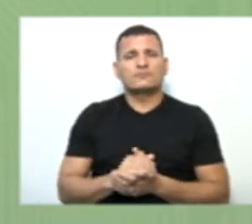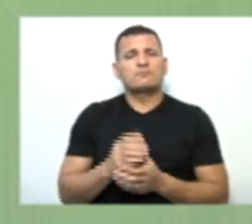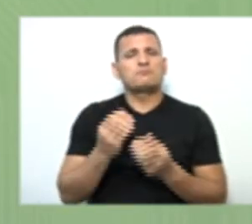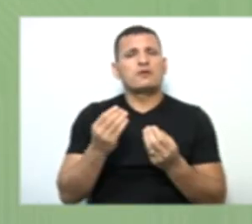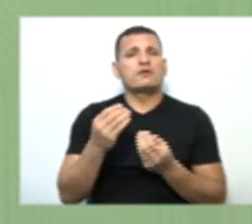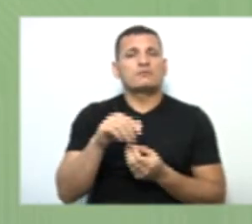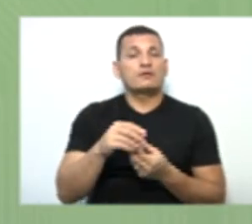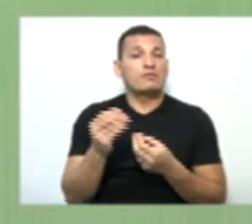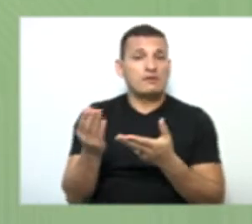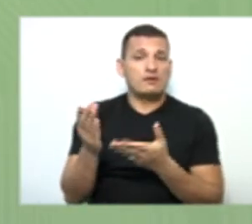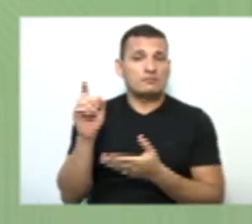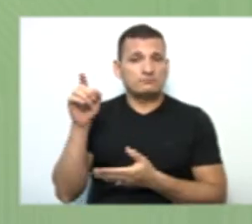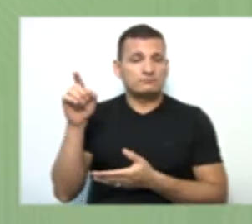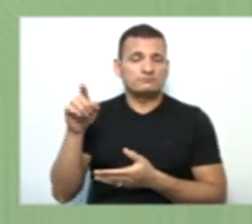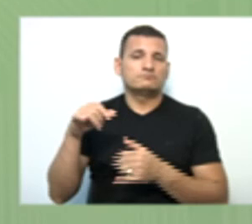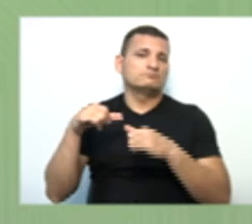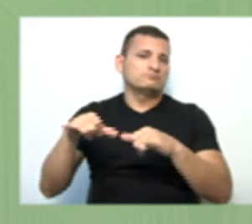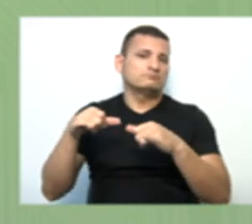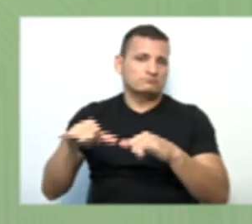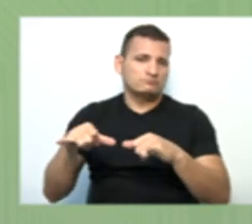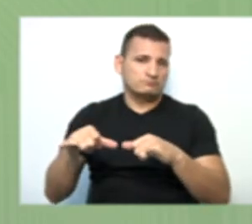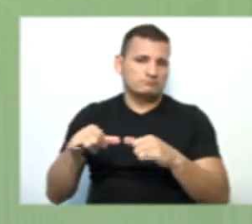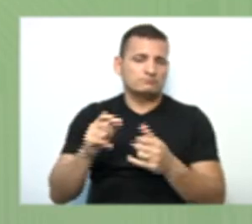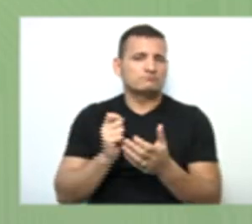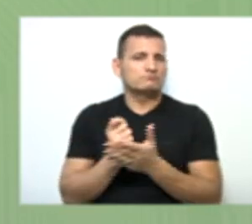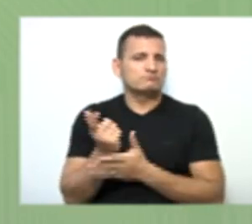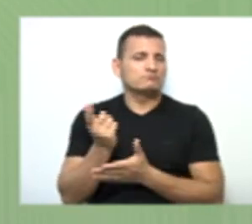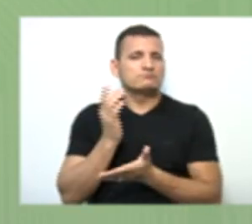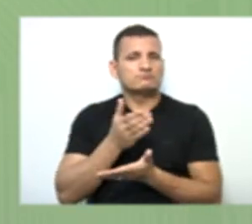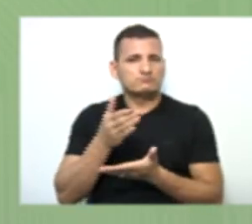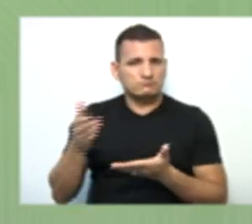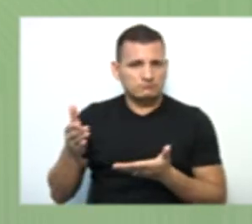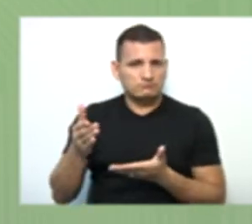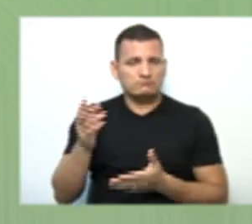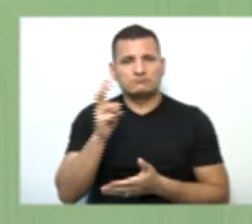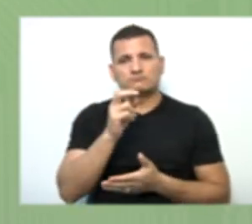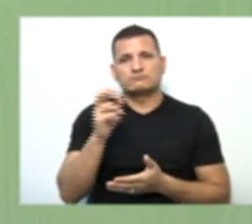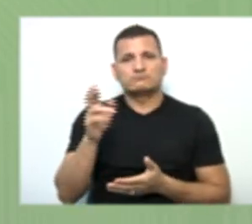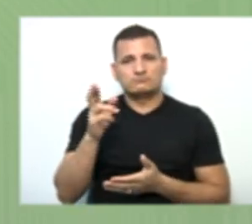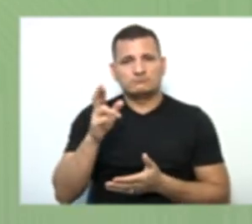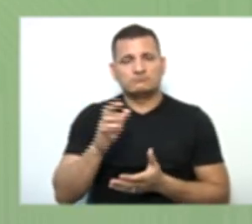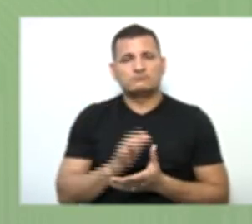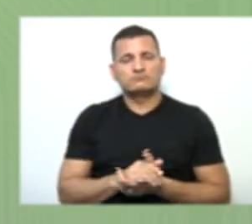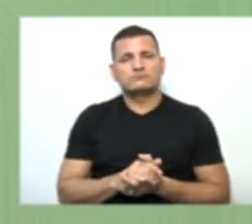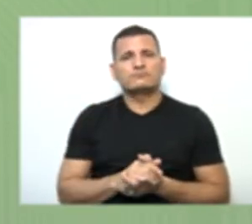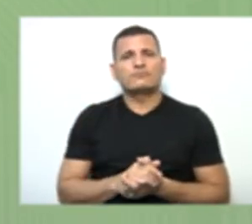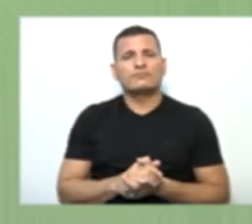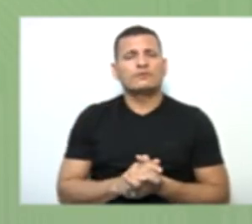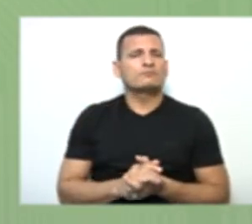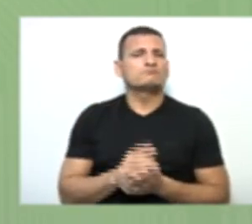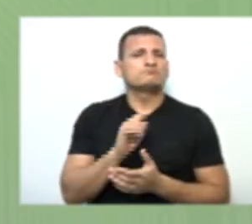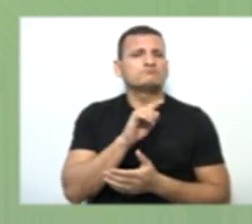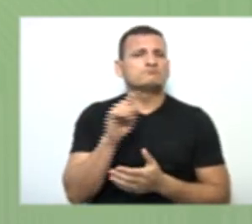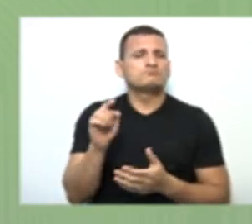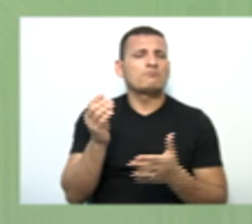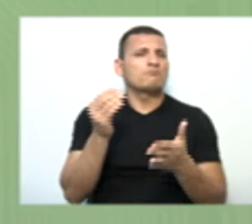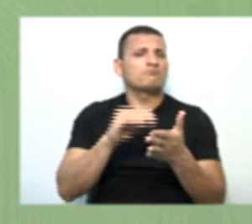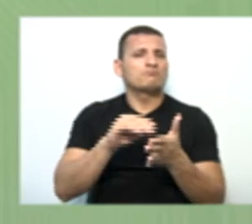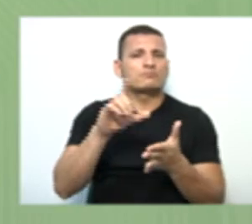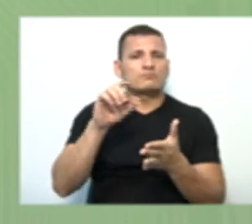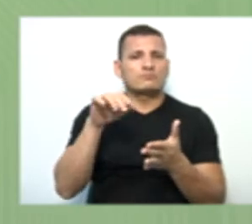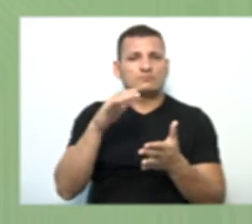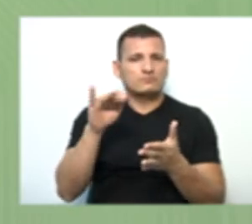para pagamento a prazo no valor de R$ 500. O que aconteceu nesse lançamento contábil?